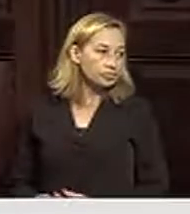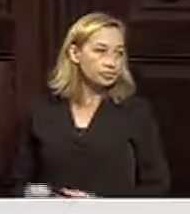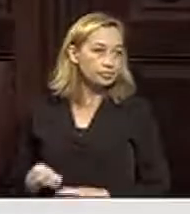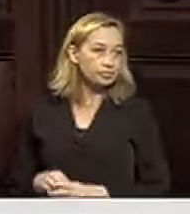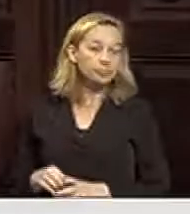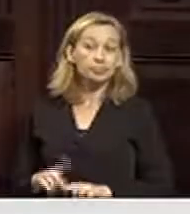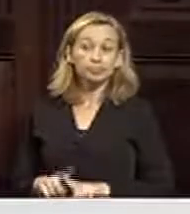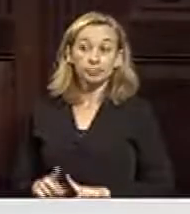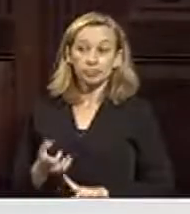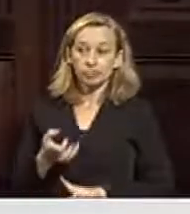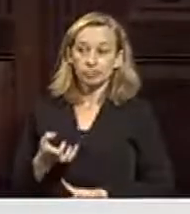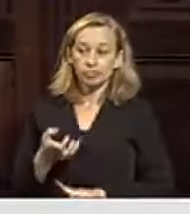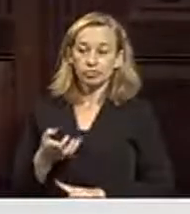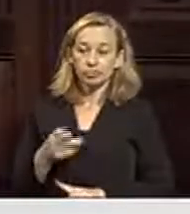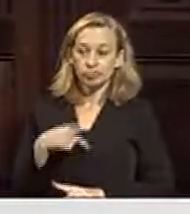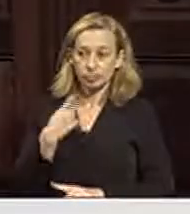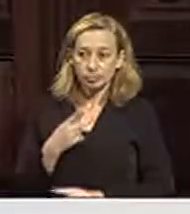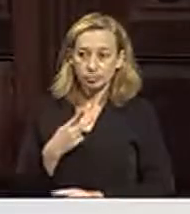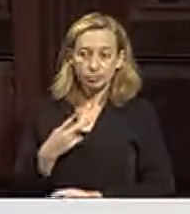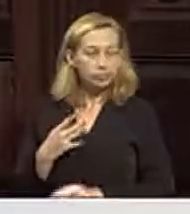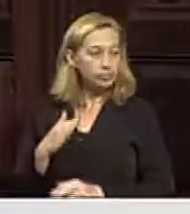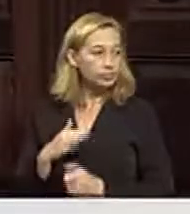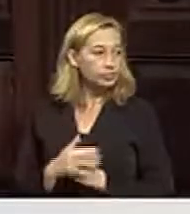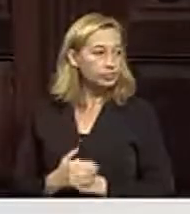tudo, a